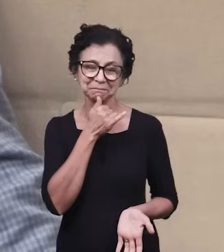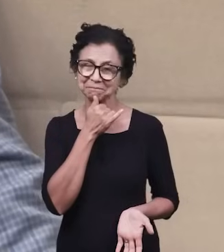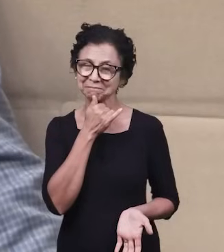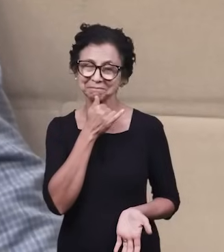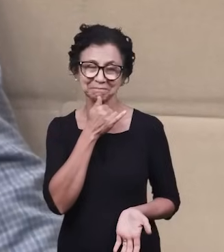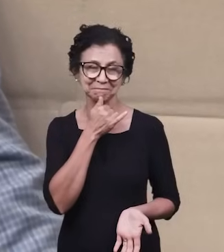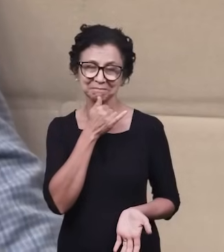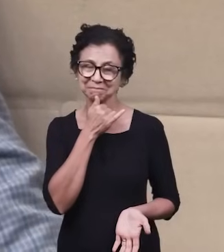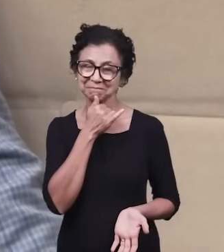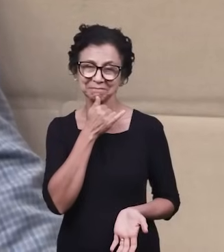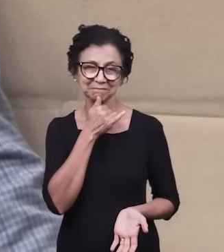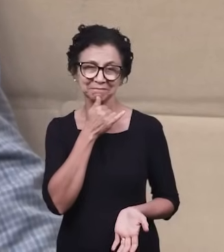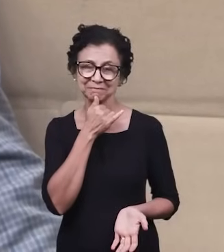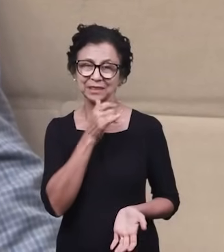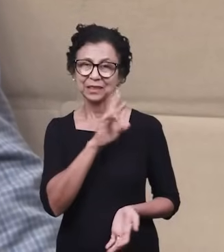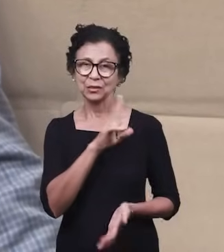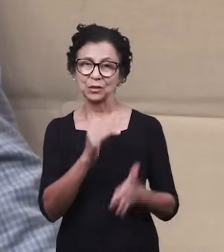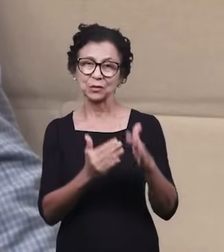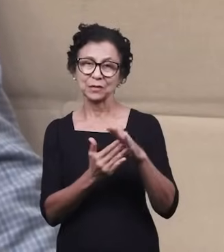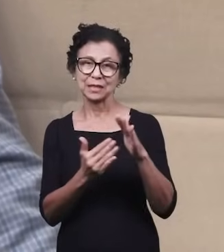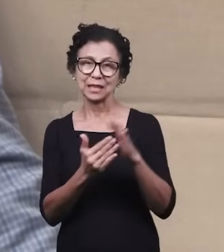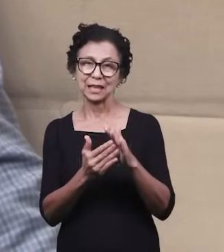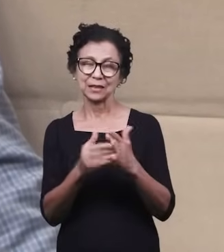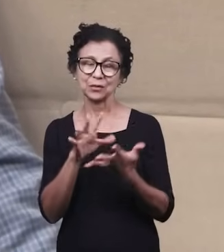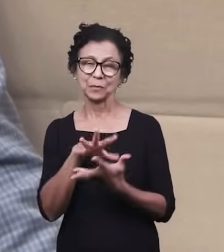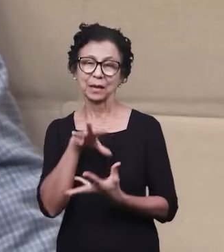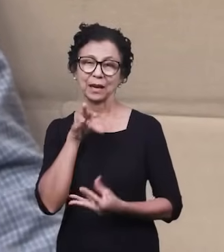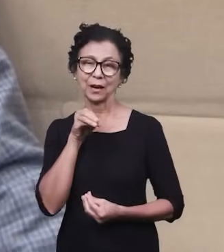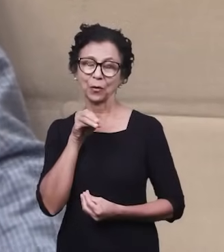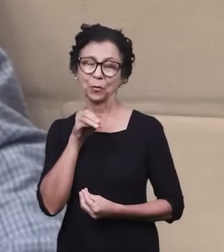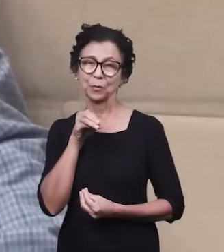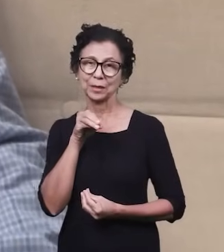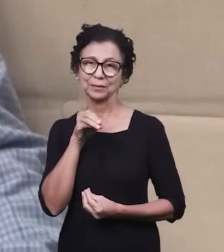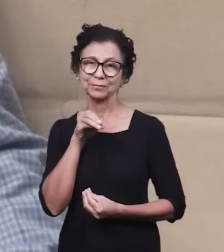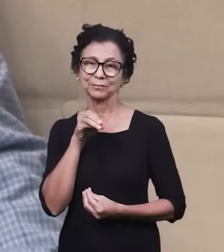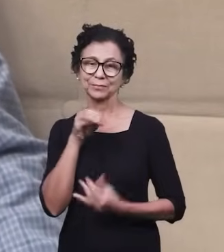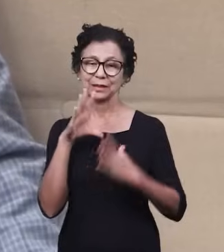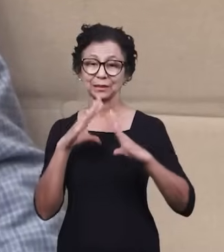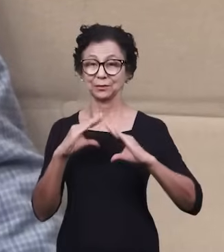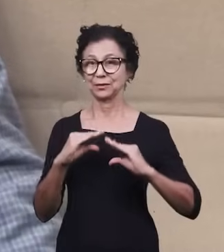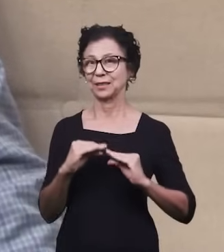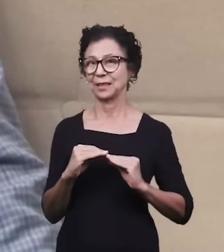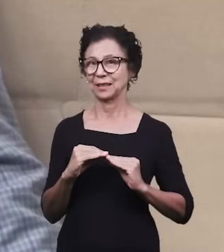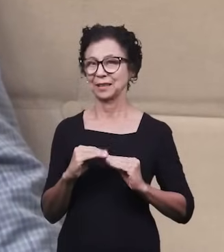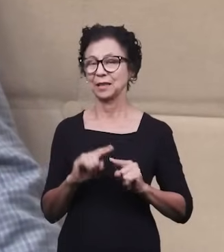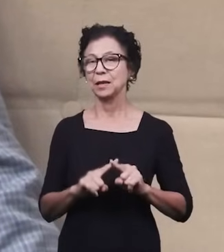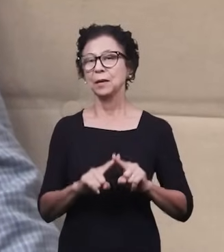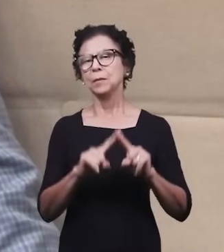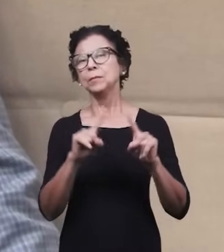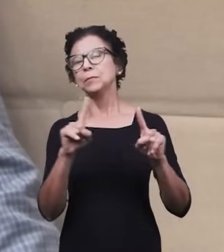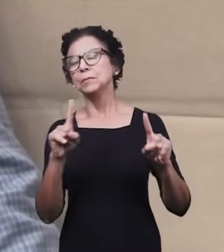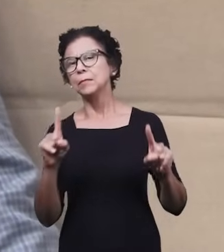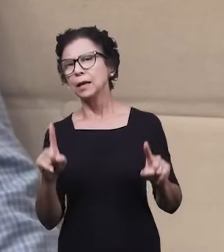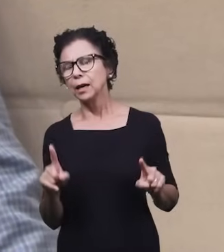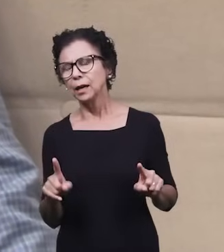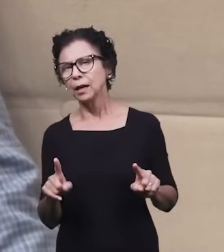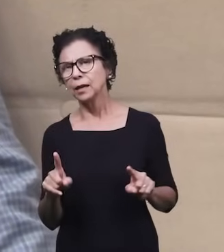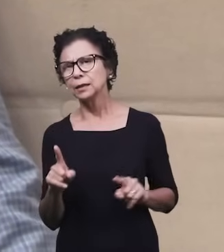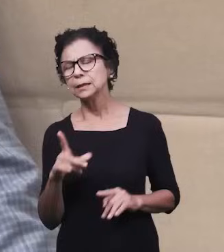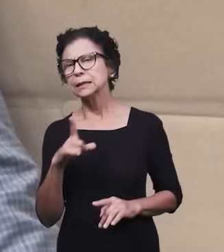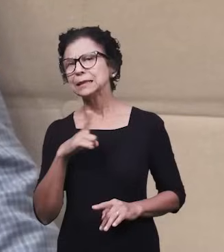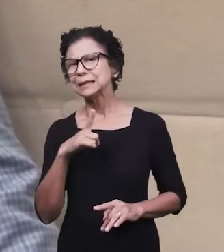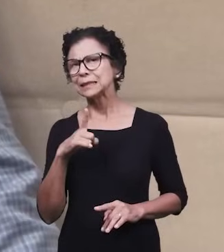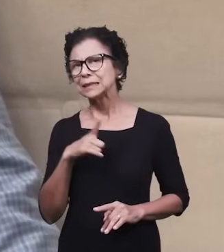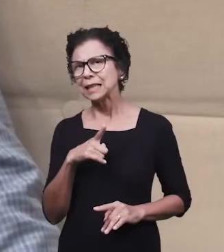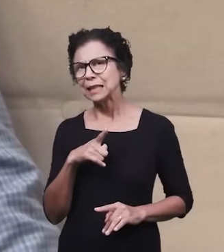nenhuma resposta aos anseios da alma. Há, contudo, uma luz que